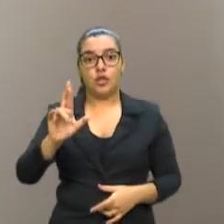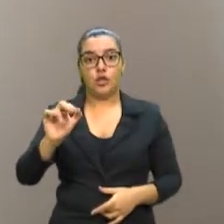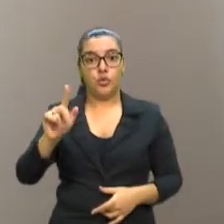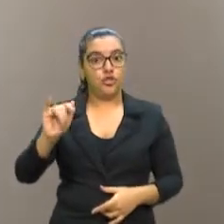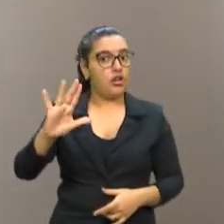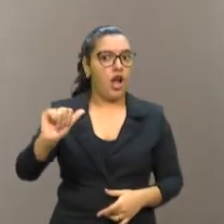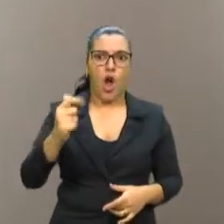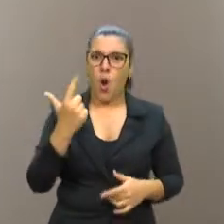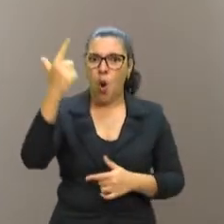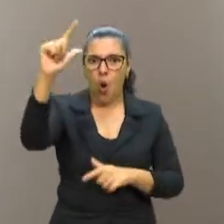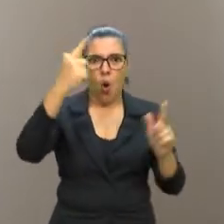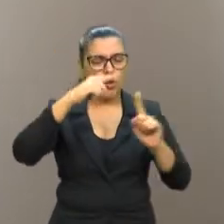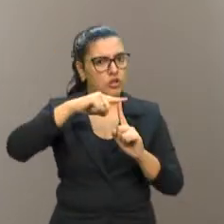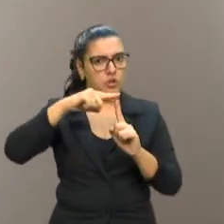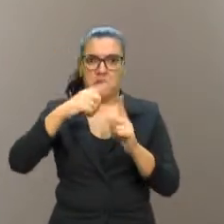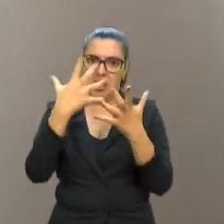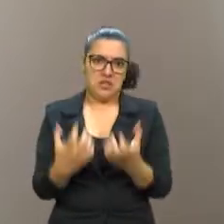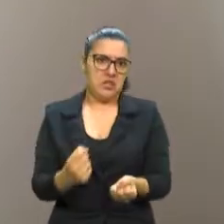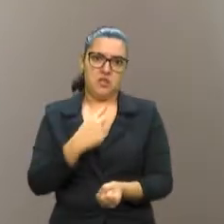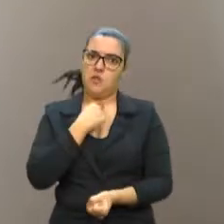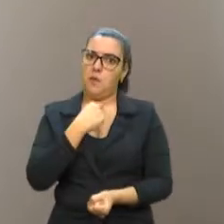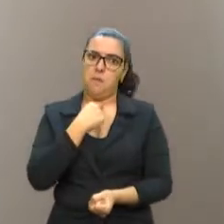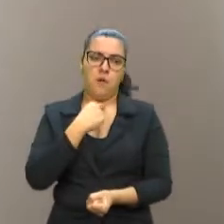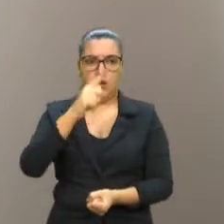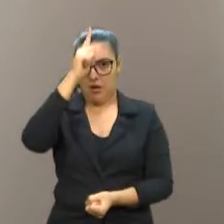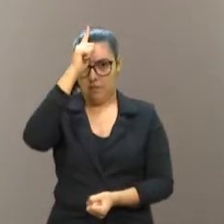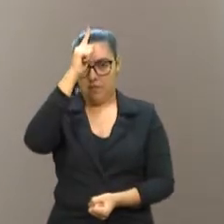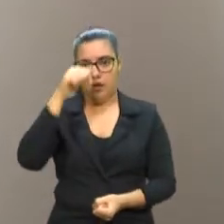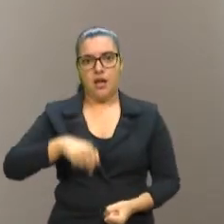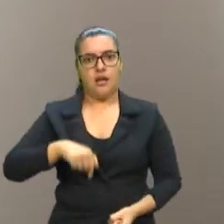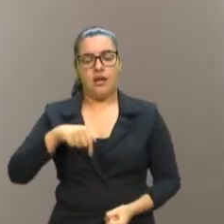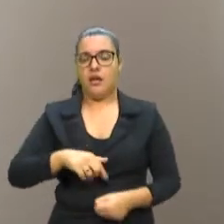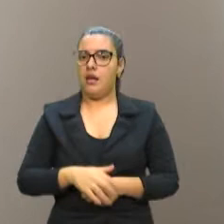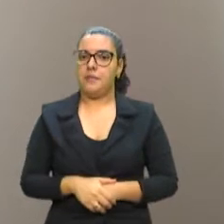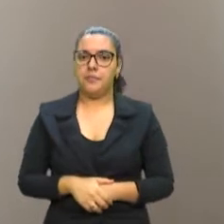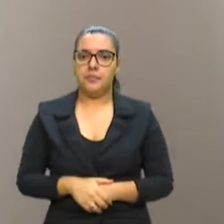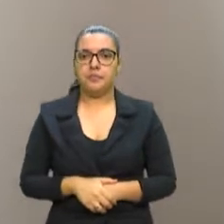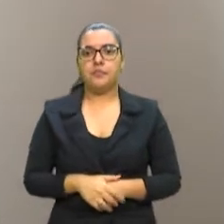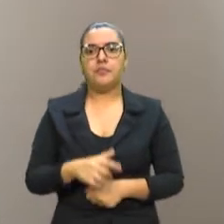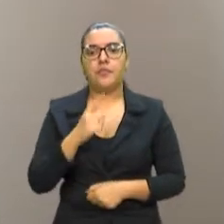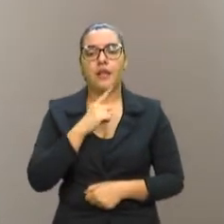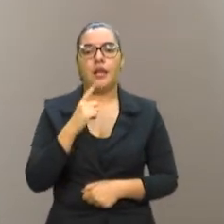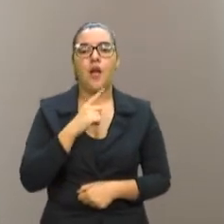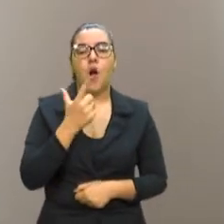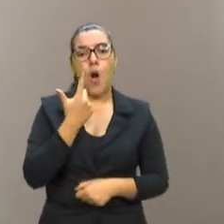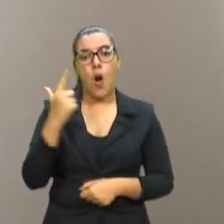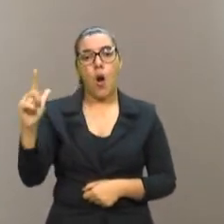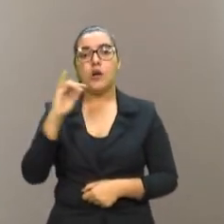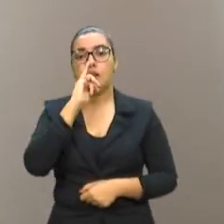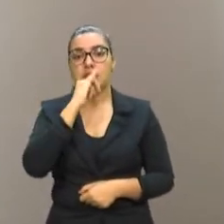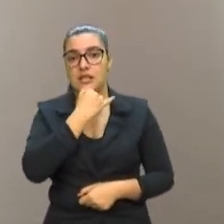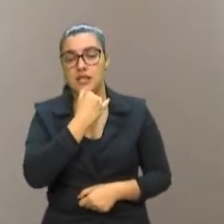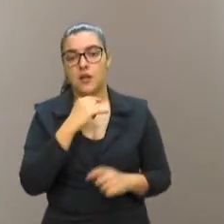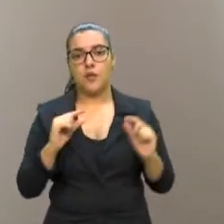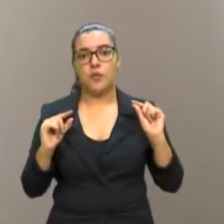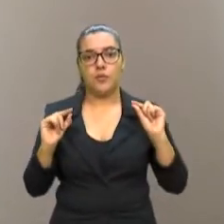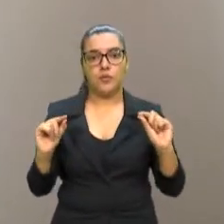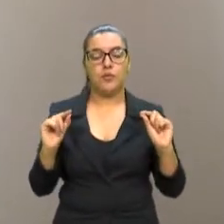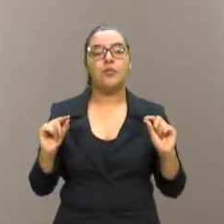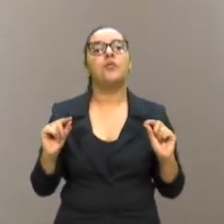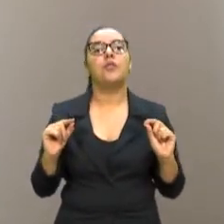é aceita na Alemanha. E um caso que me deixa extremamente triste é